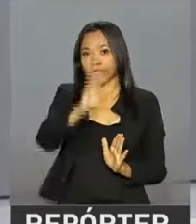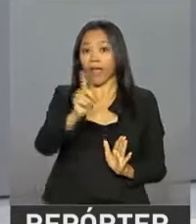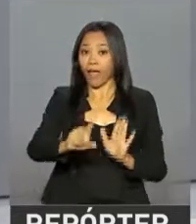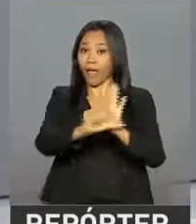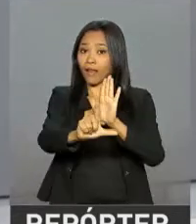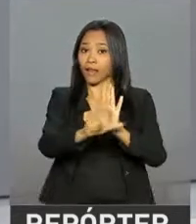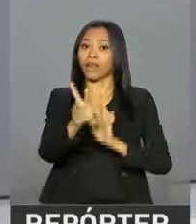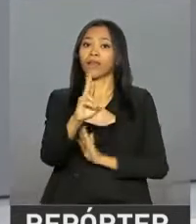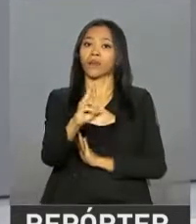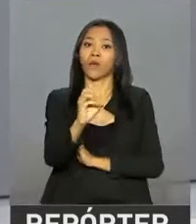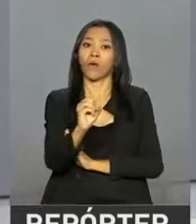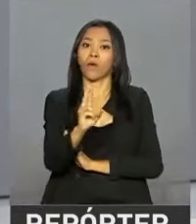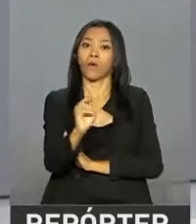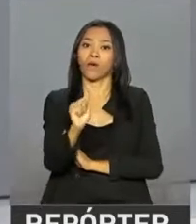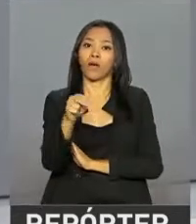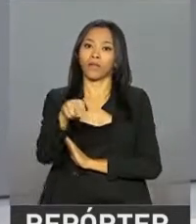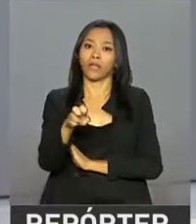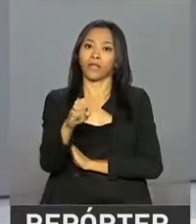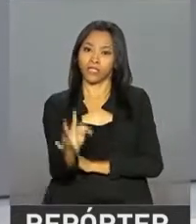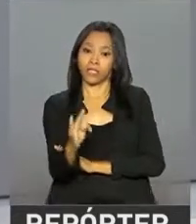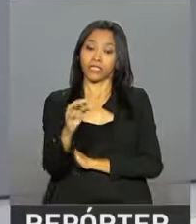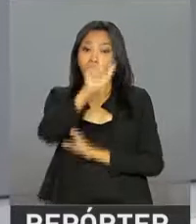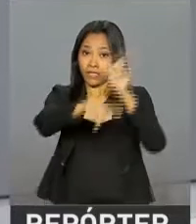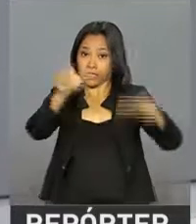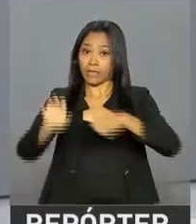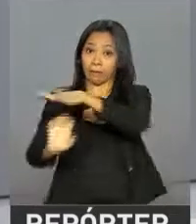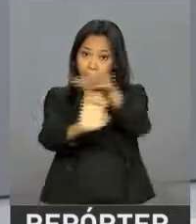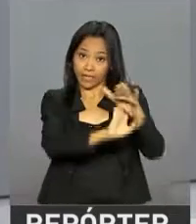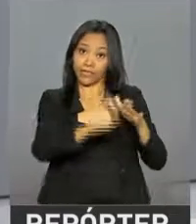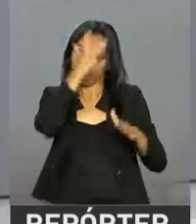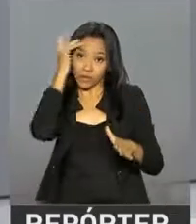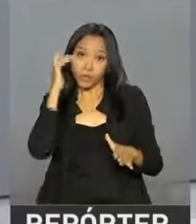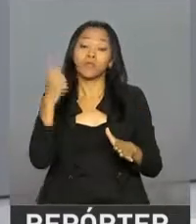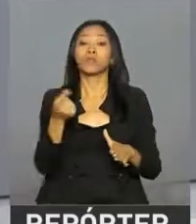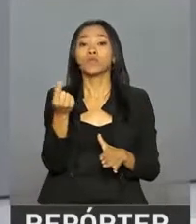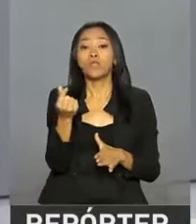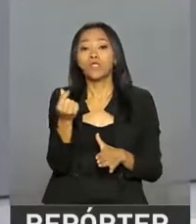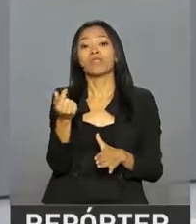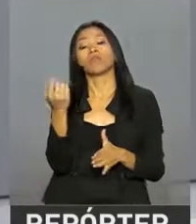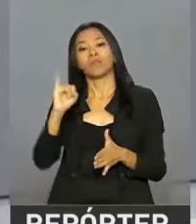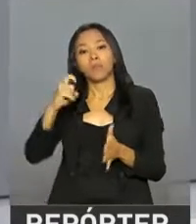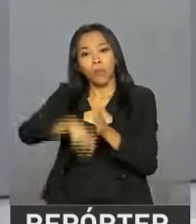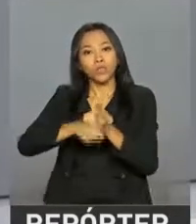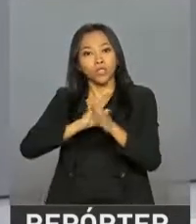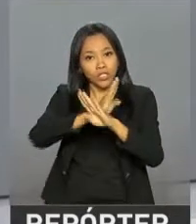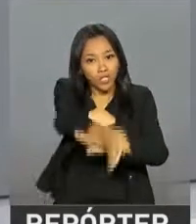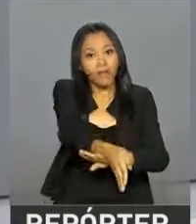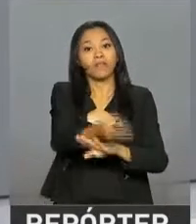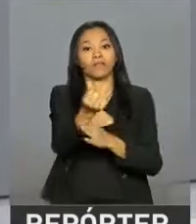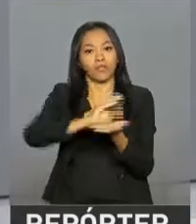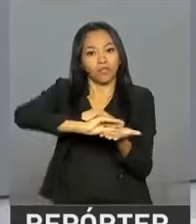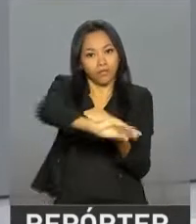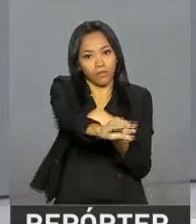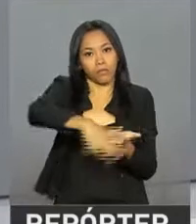rounet que permite que empresas e pessoas físicas destinem parte do imposto de renda diretamente a projetos culturais a lei passou